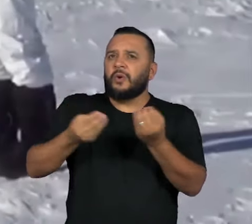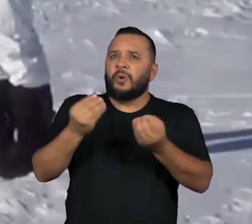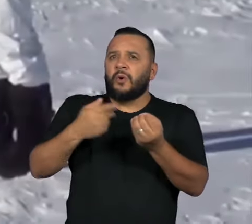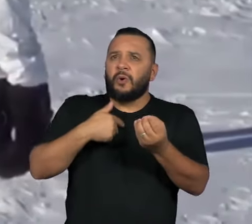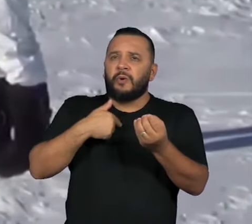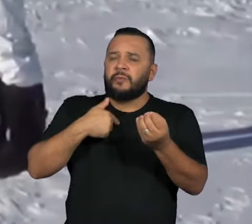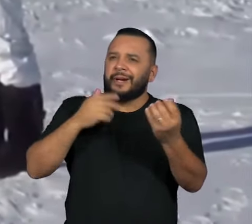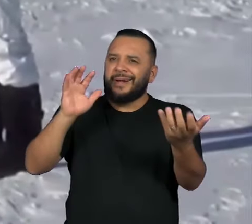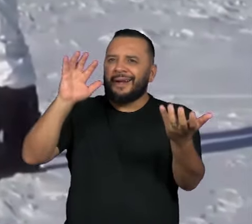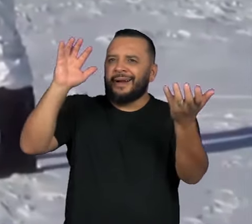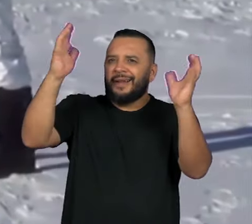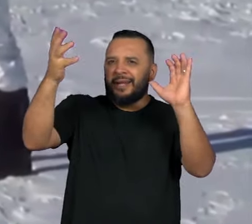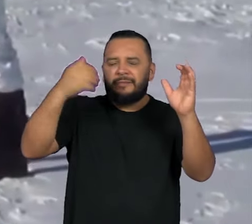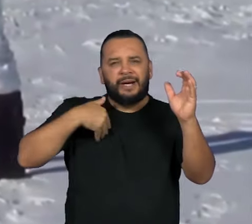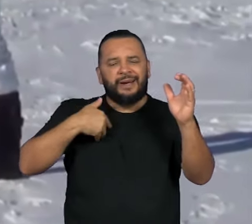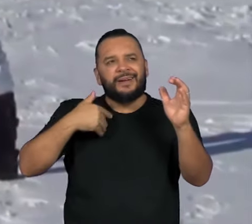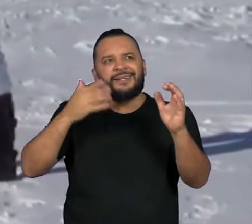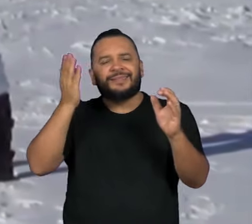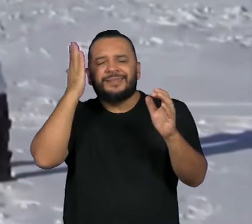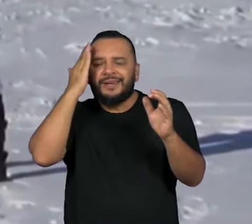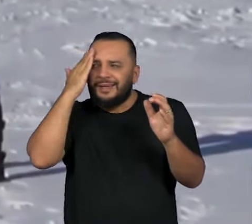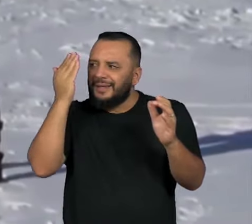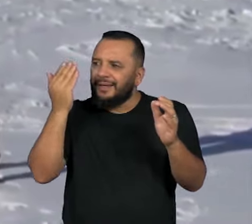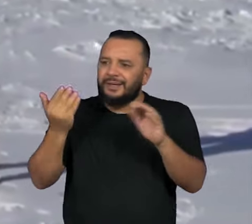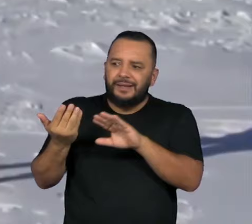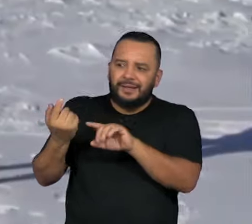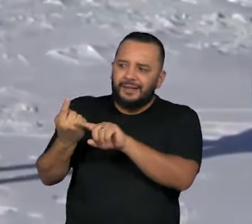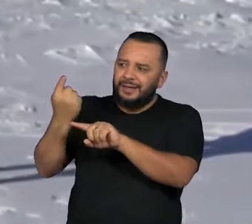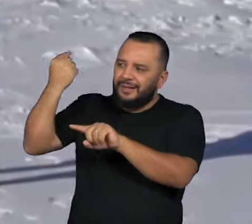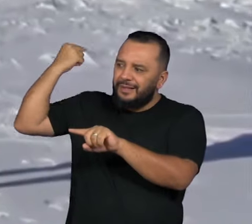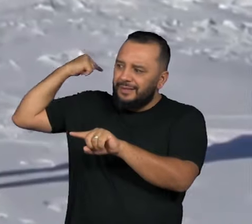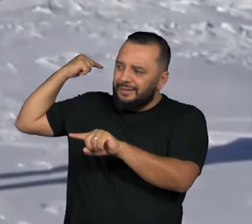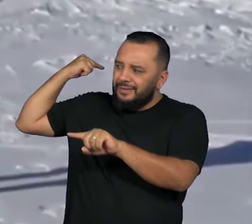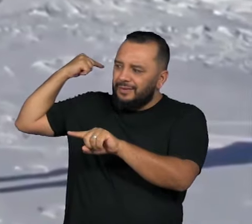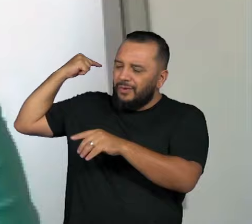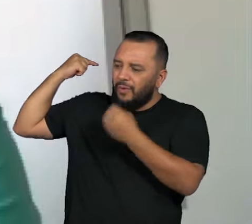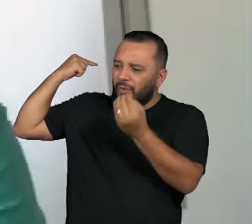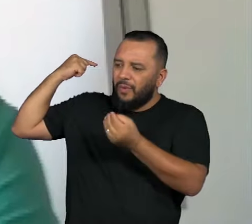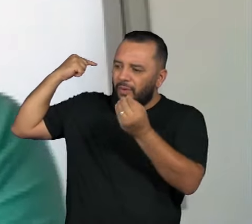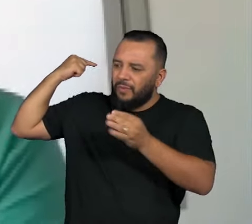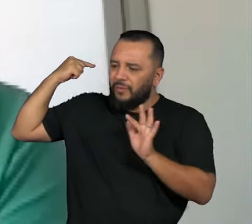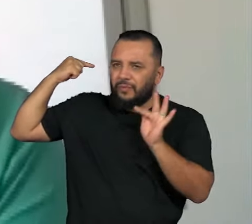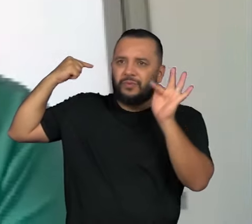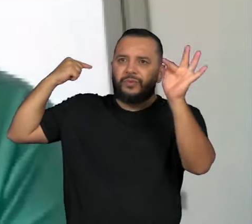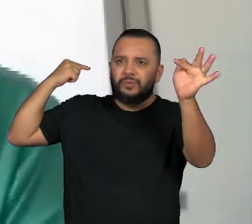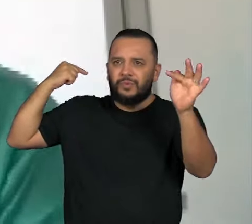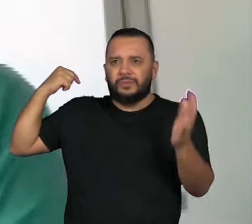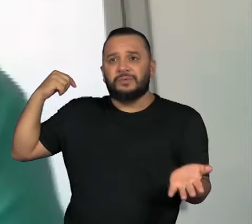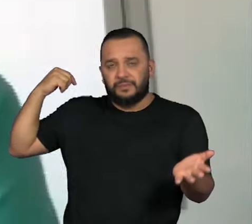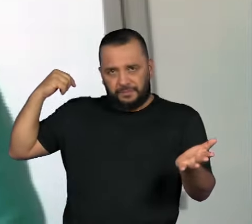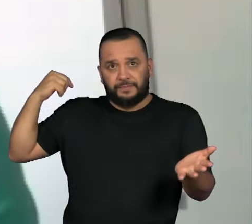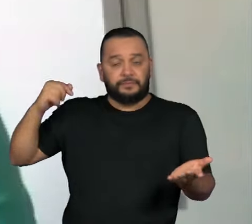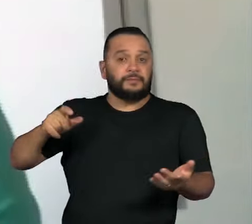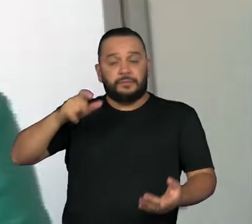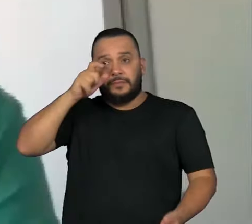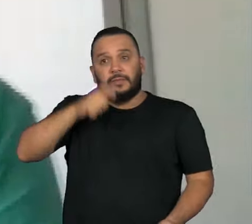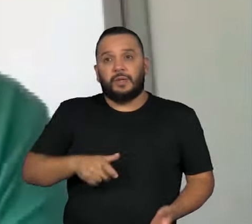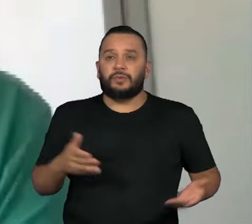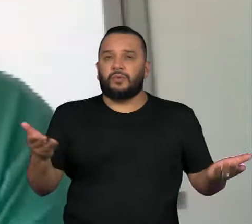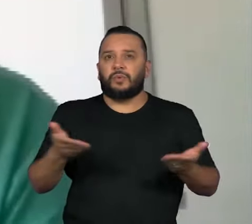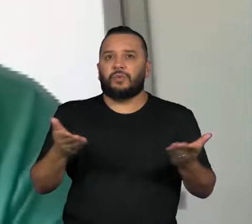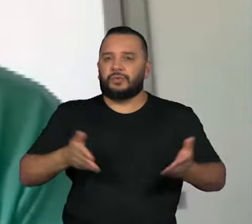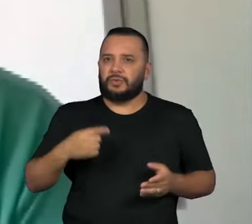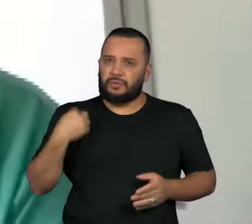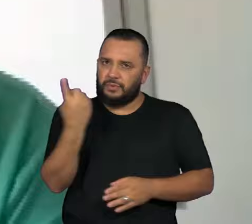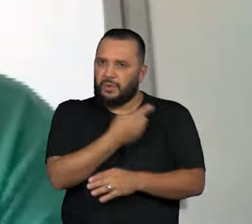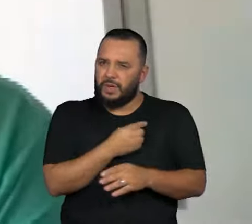e montarmos cenários para mudanças climáticas do futuro. Um aspecto interessante que hoje nós estamos explorando,